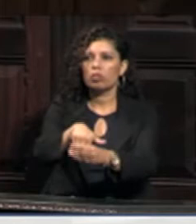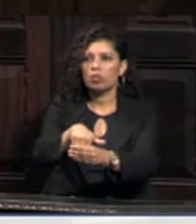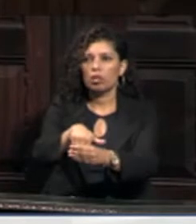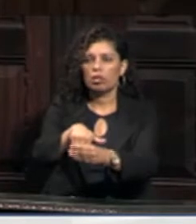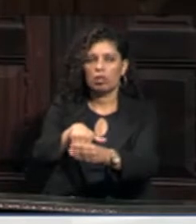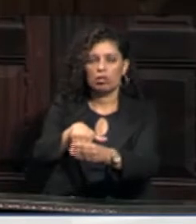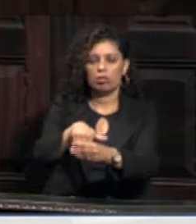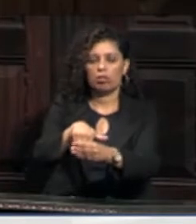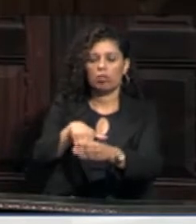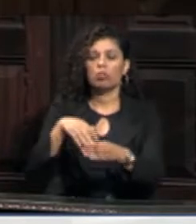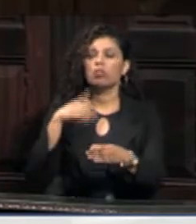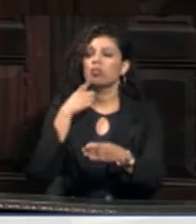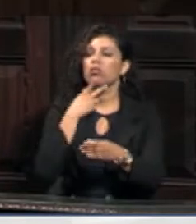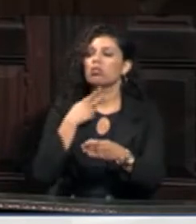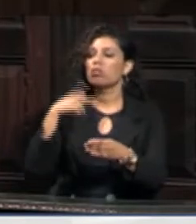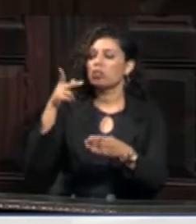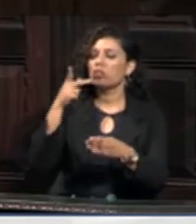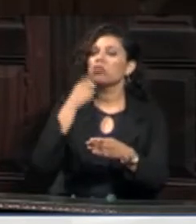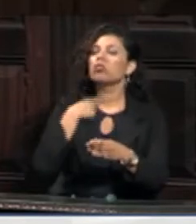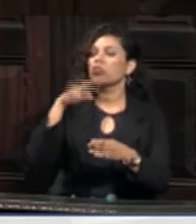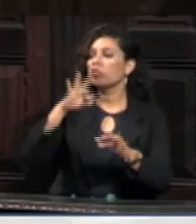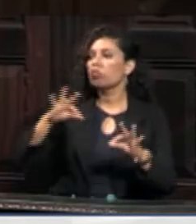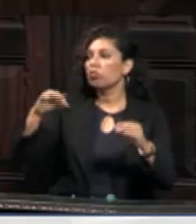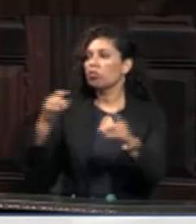ser sempre respeitado.